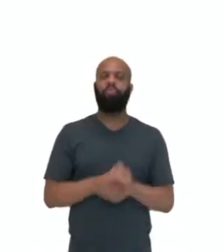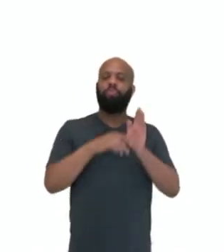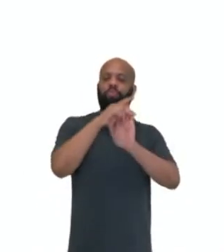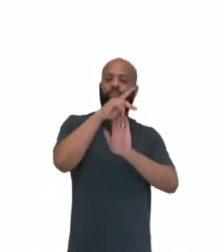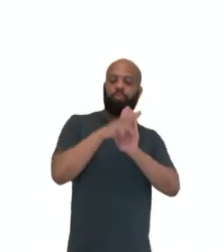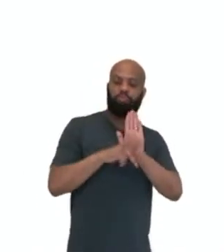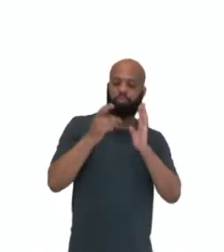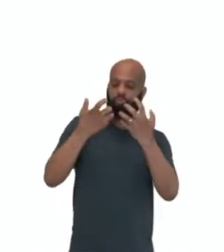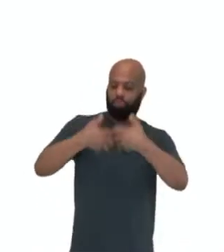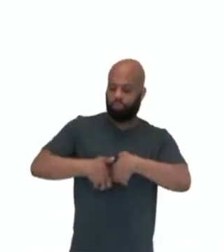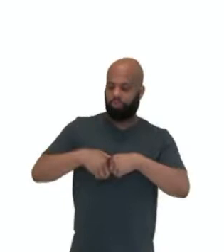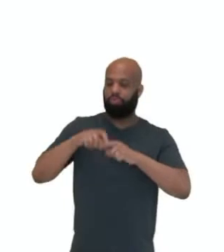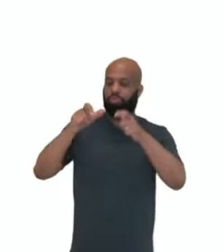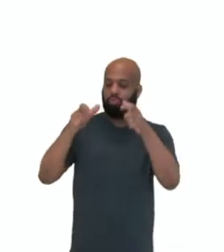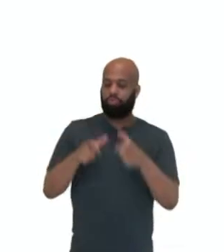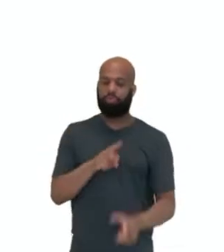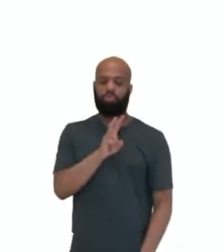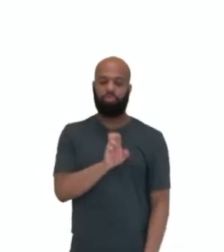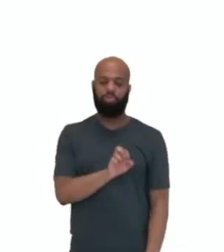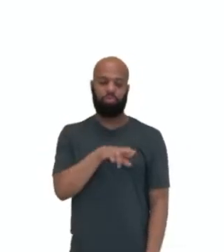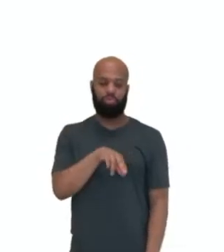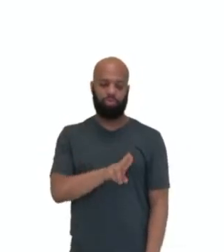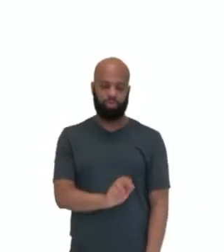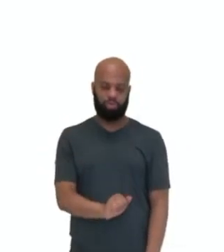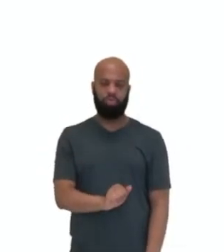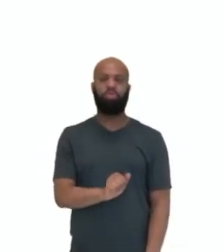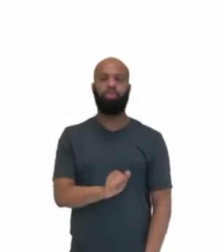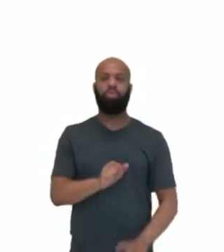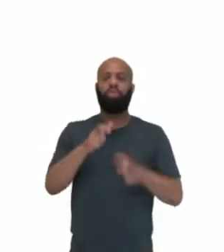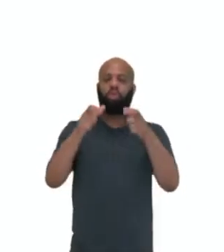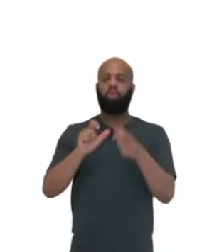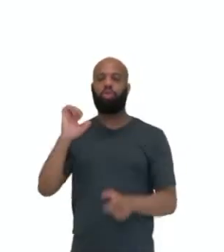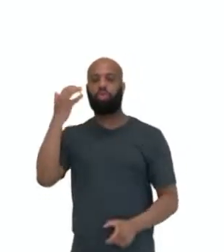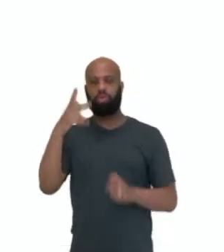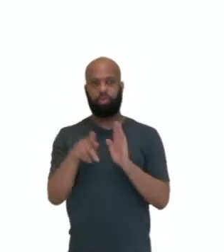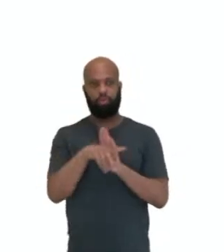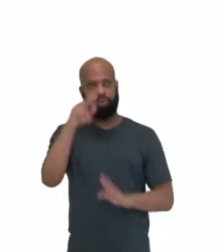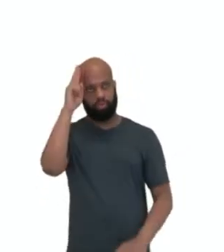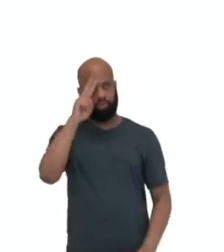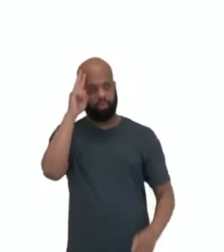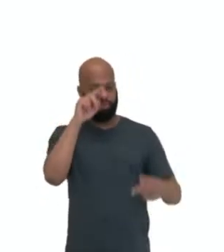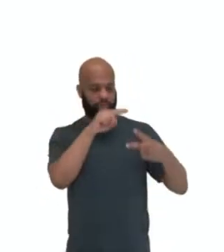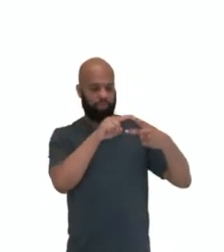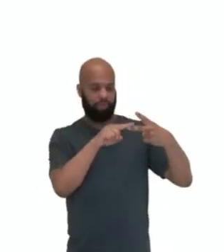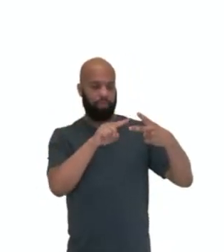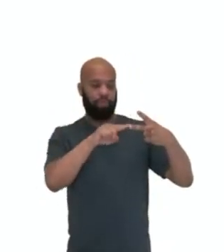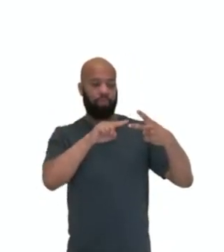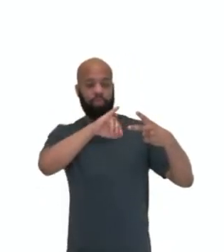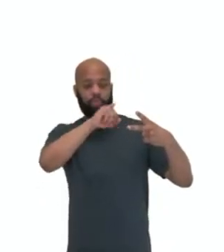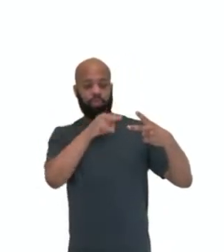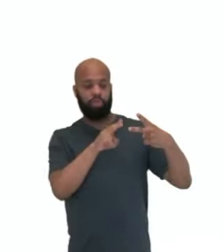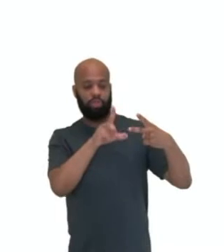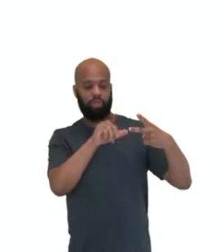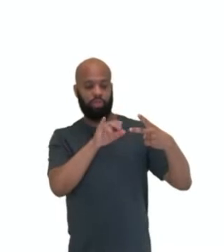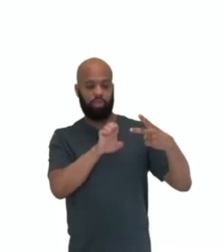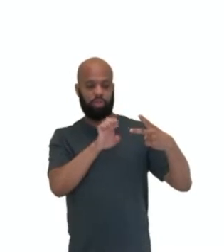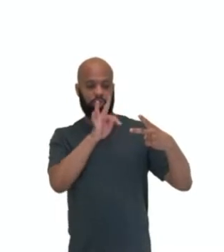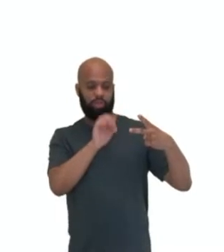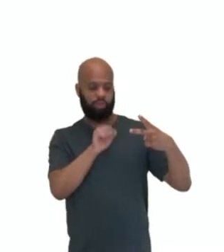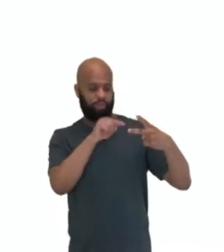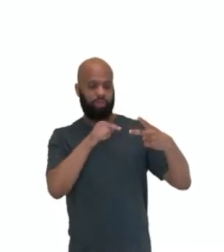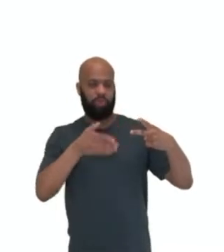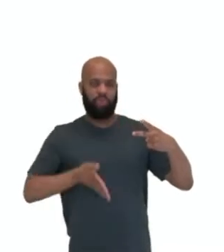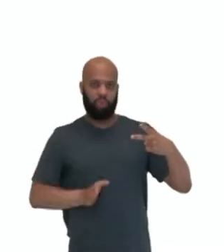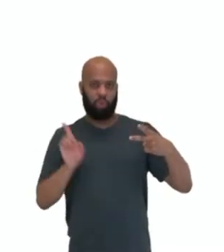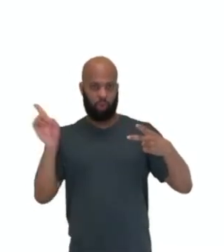Projeto funciona em Verona, terra natal da heroína de Shakespeare. Estamos falando de Julieta, então. Cara